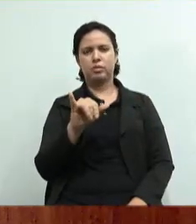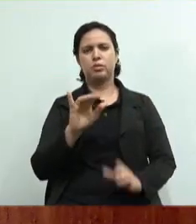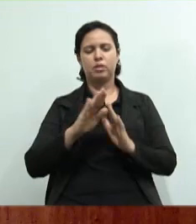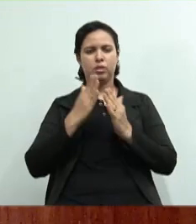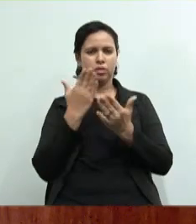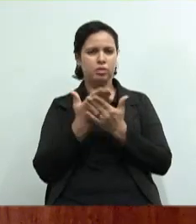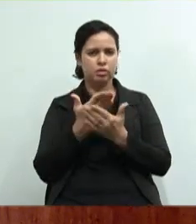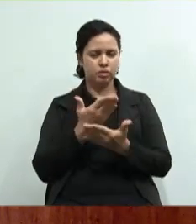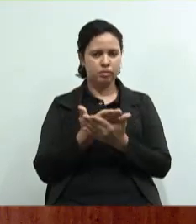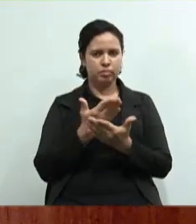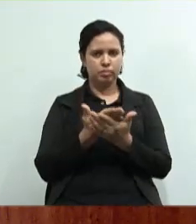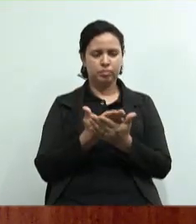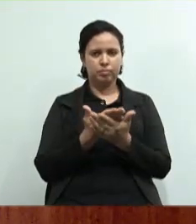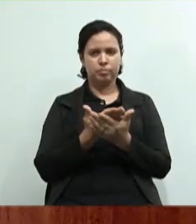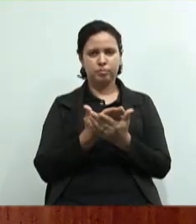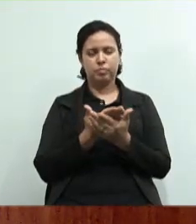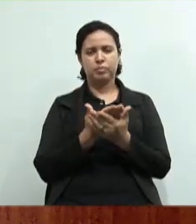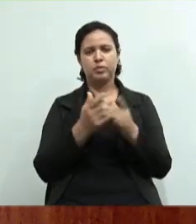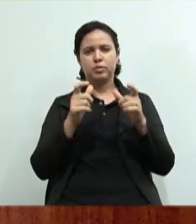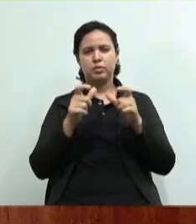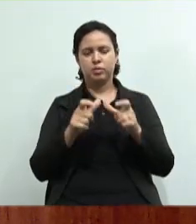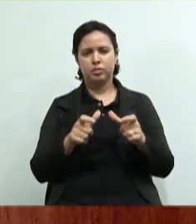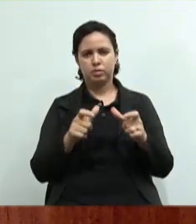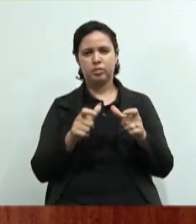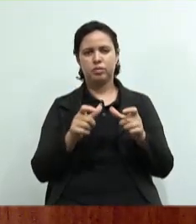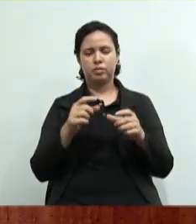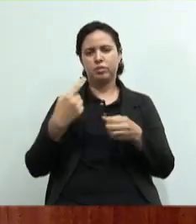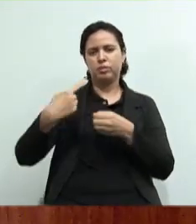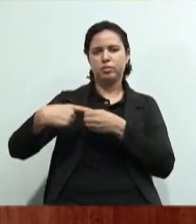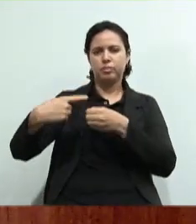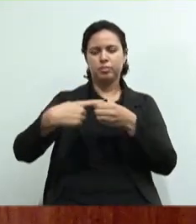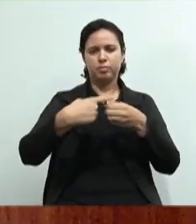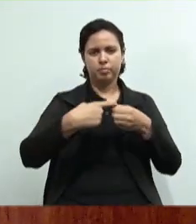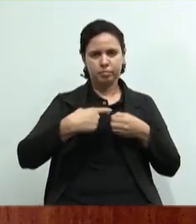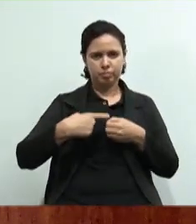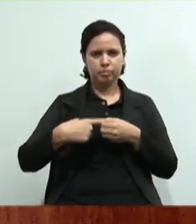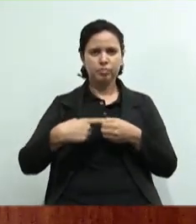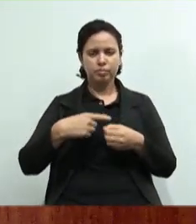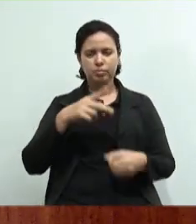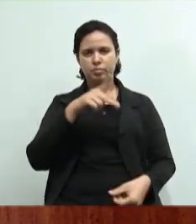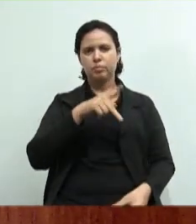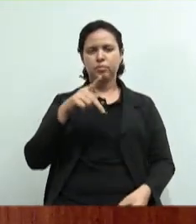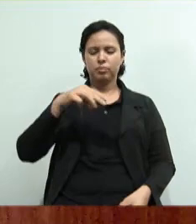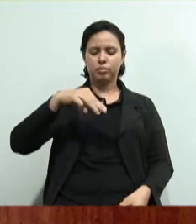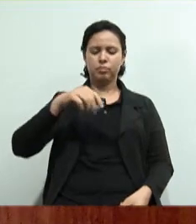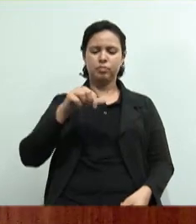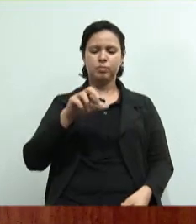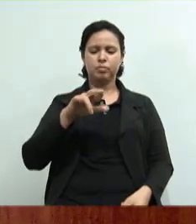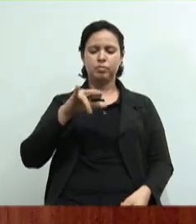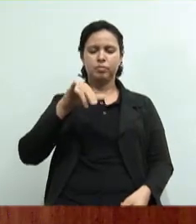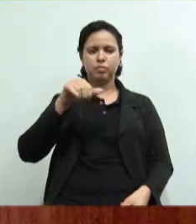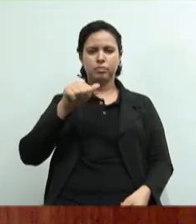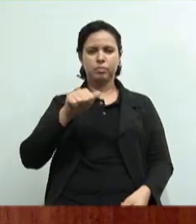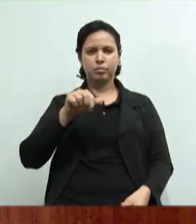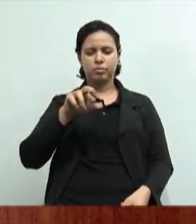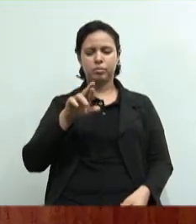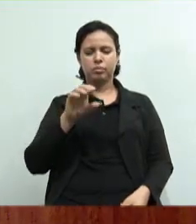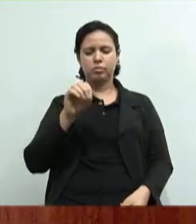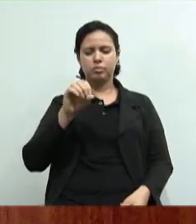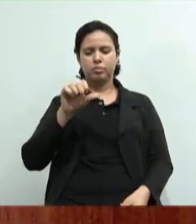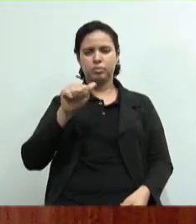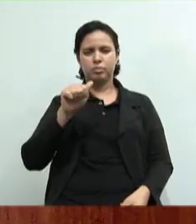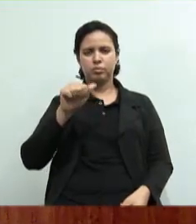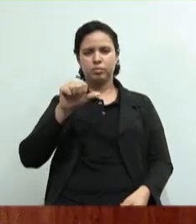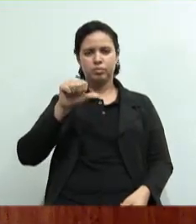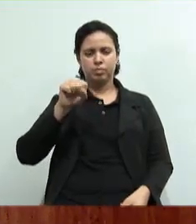Francisco do Guaporé, com a professora Maria Rosa também presentes, estão ativos na aula. E a Jorge Teixeira, de Ji-Paraná.